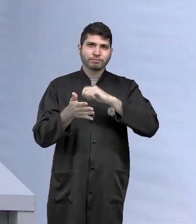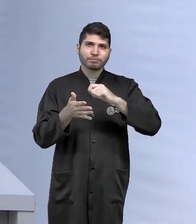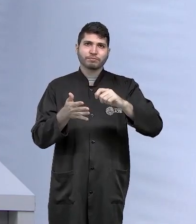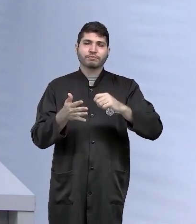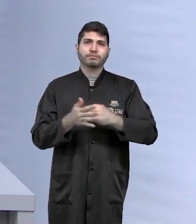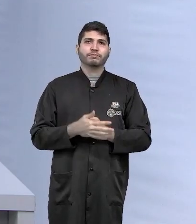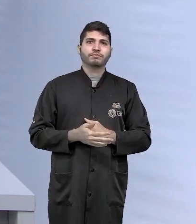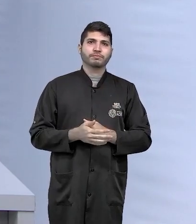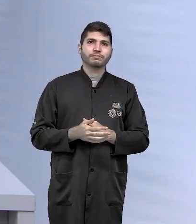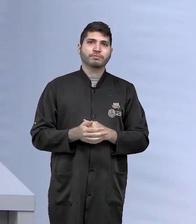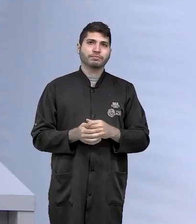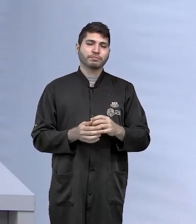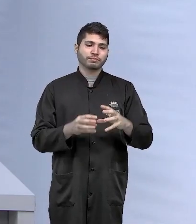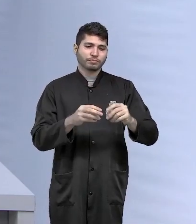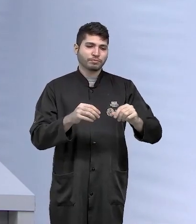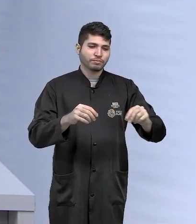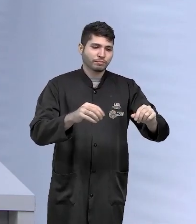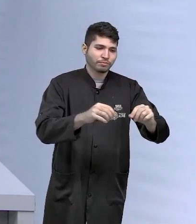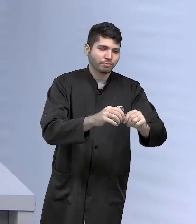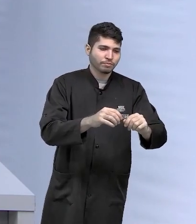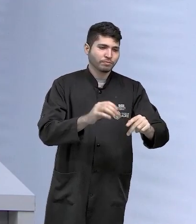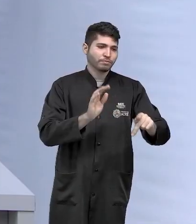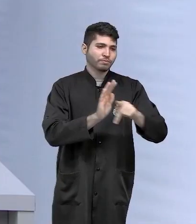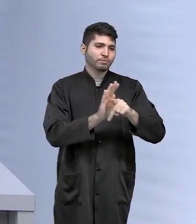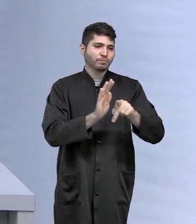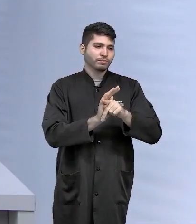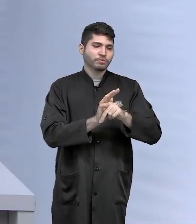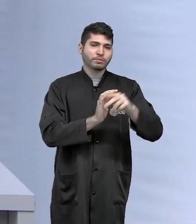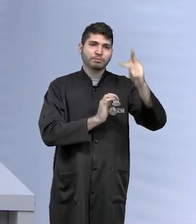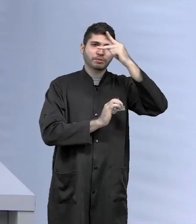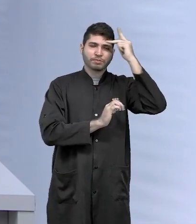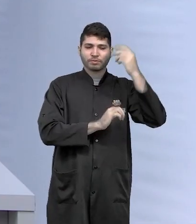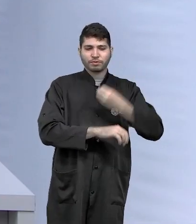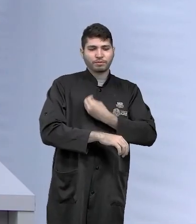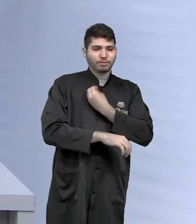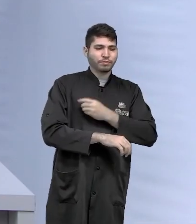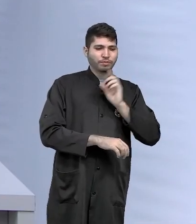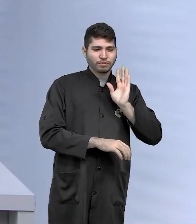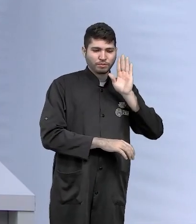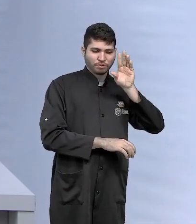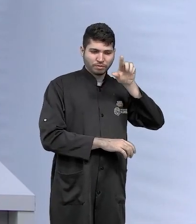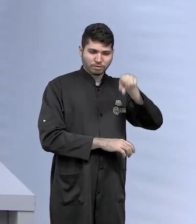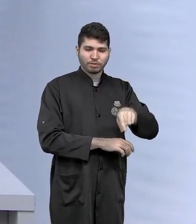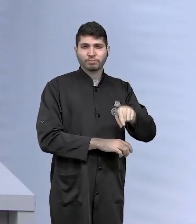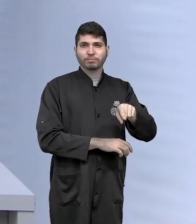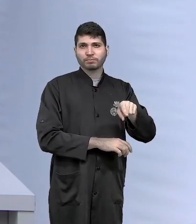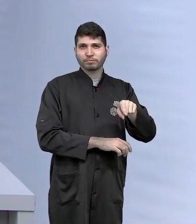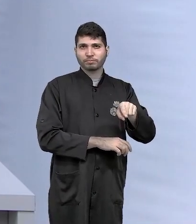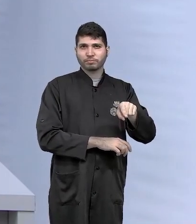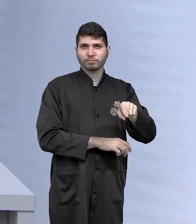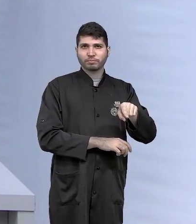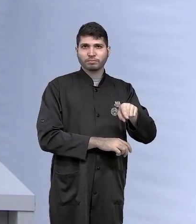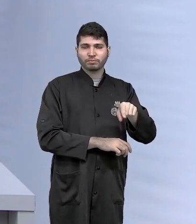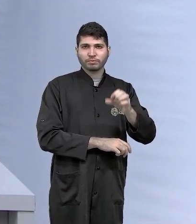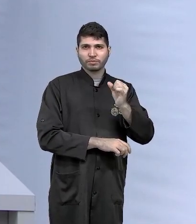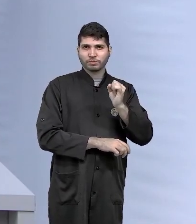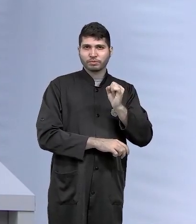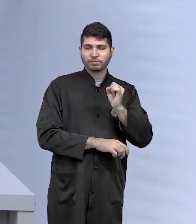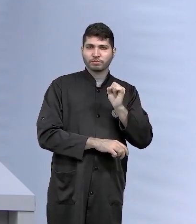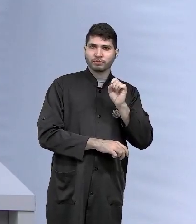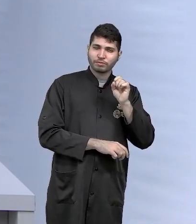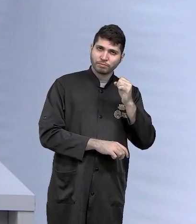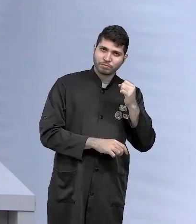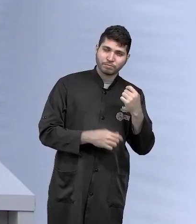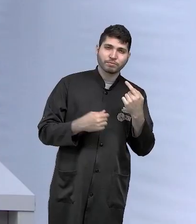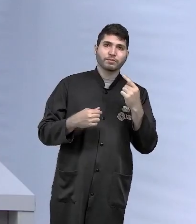a ocupa. Então essa era a função social da terra. Você tem a terra, você precisa ocupar para produzir na terra.